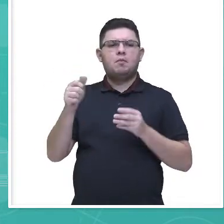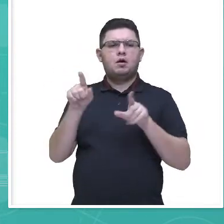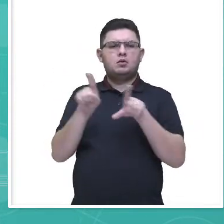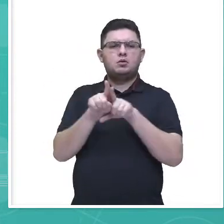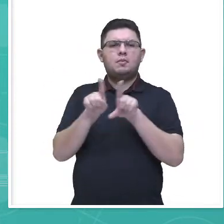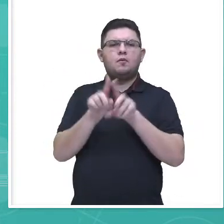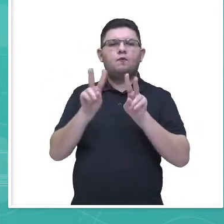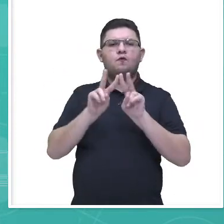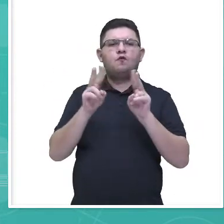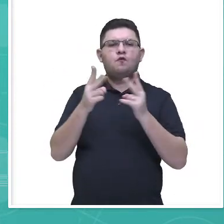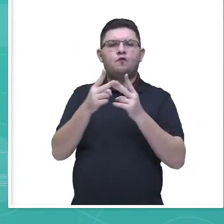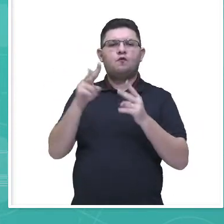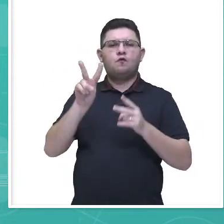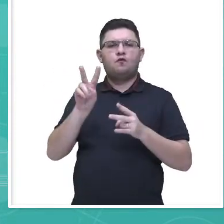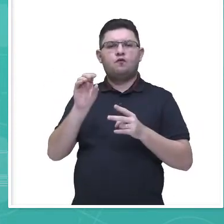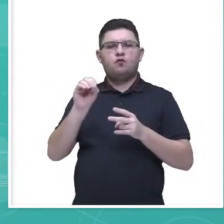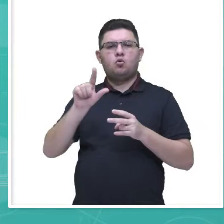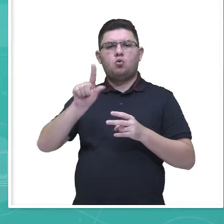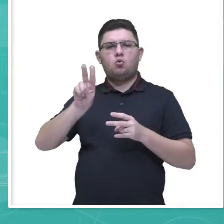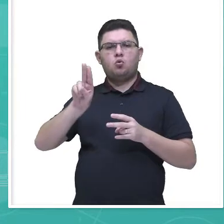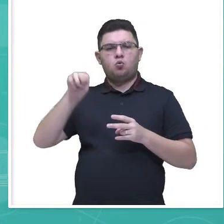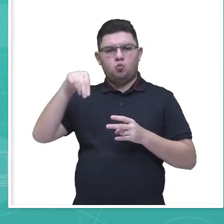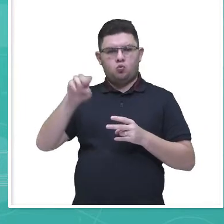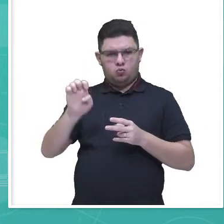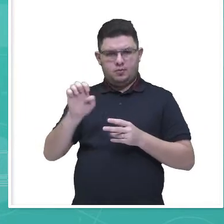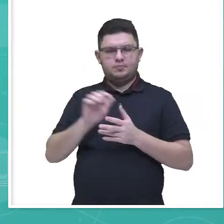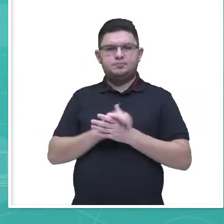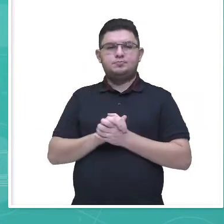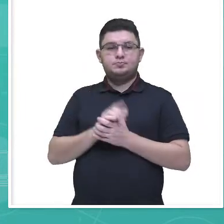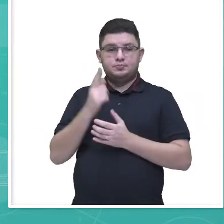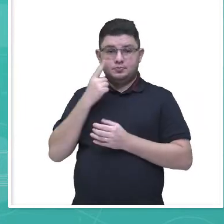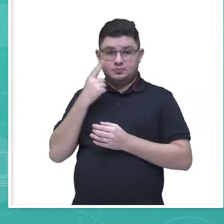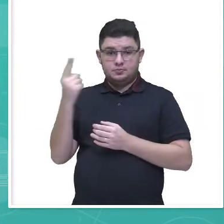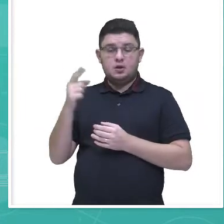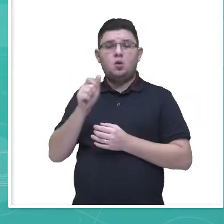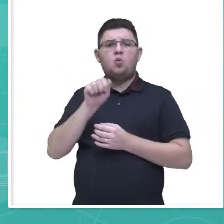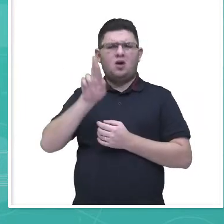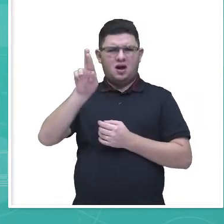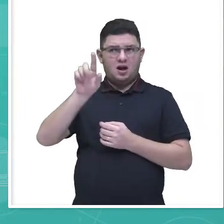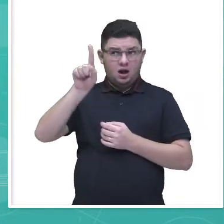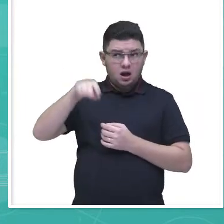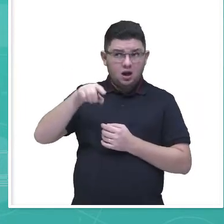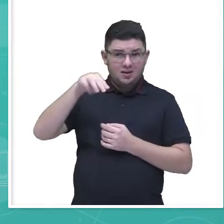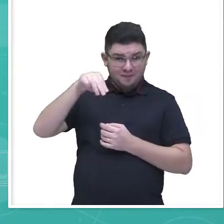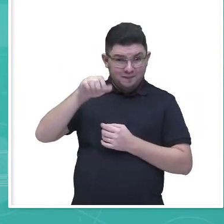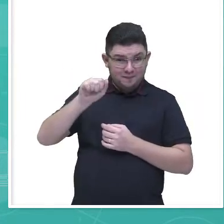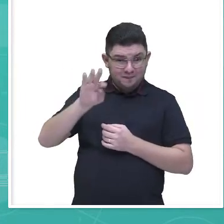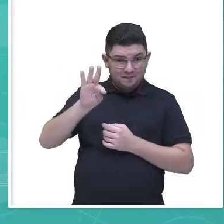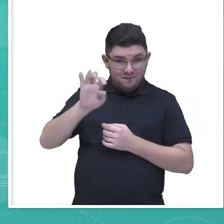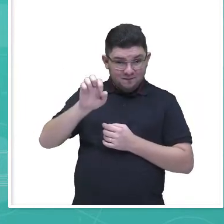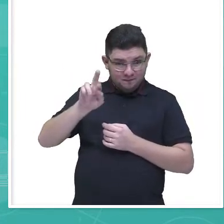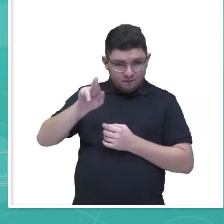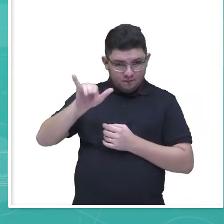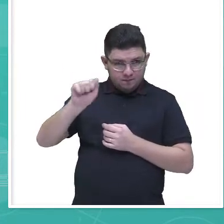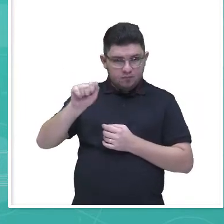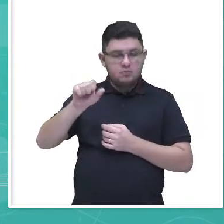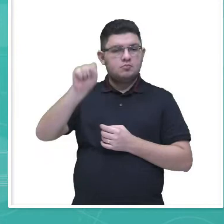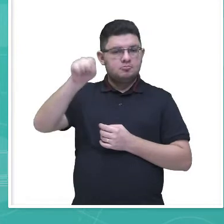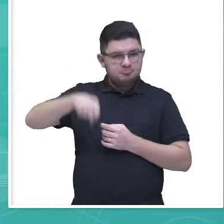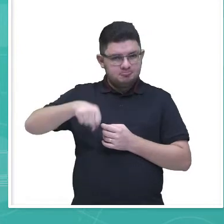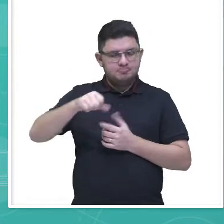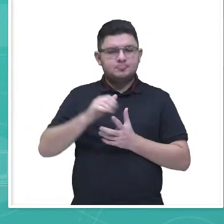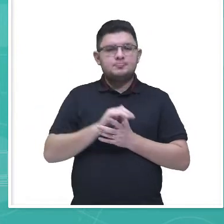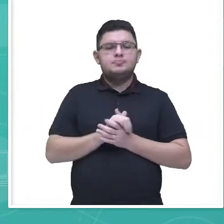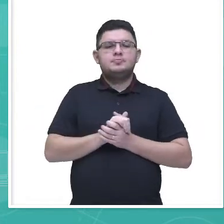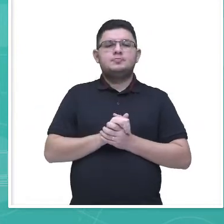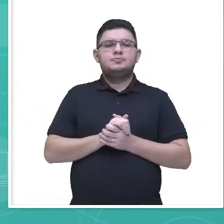tudo que tem massa e ocupa um lugar no espaço. O ar é matéria? Sim, o ar é matéria, Então, a gente